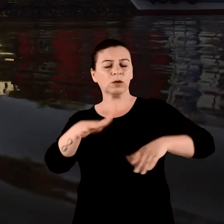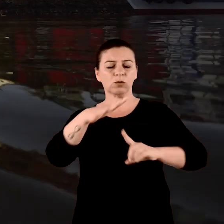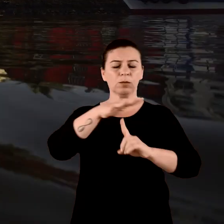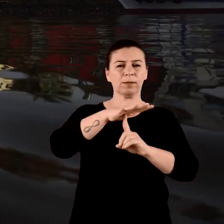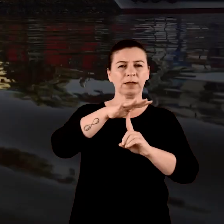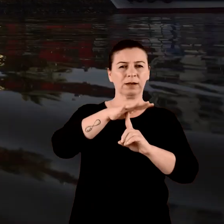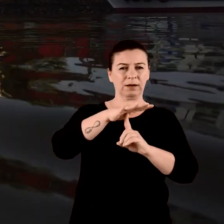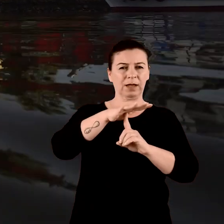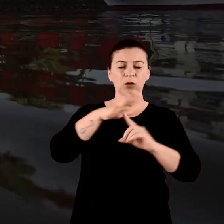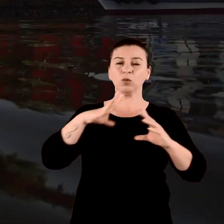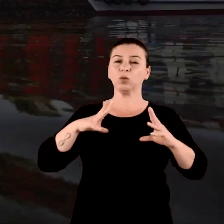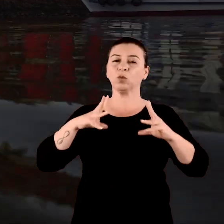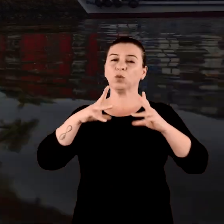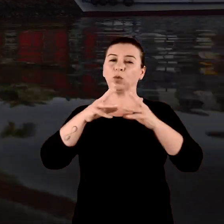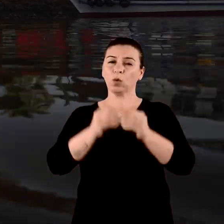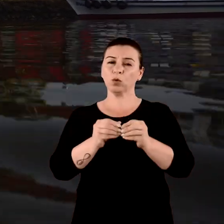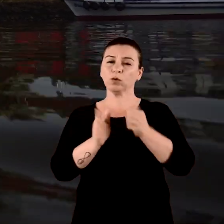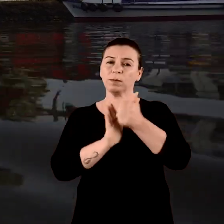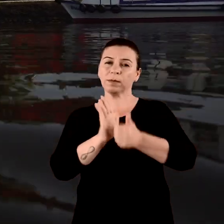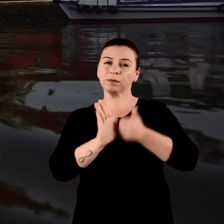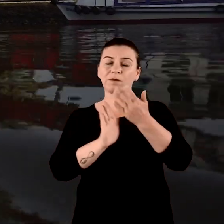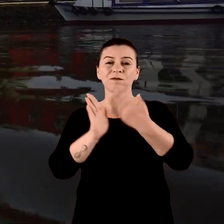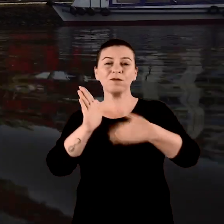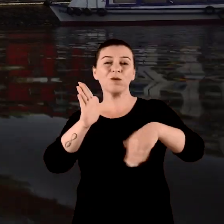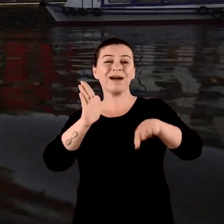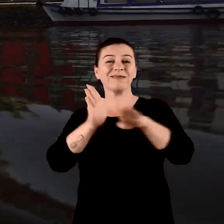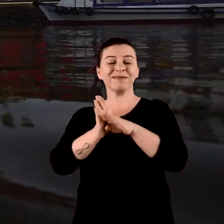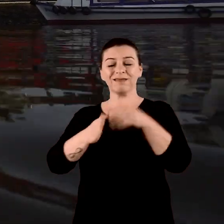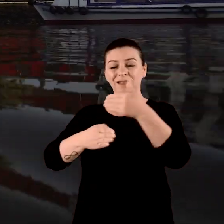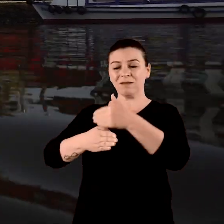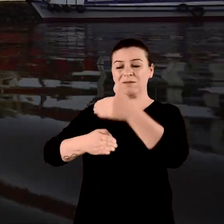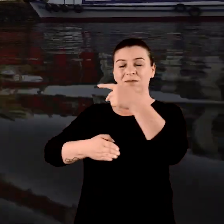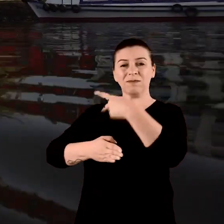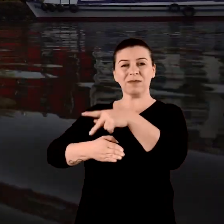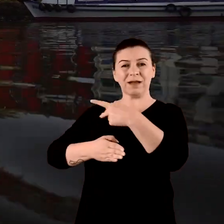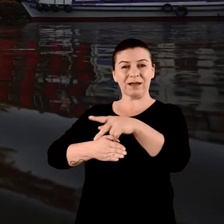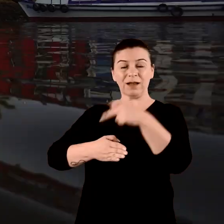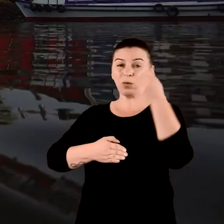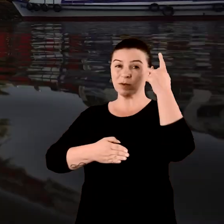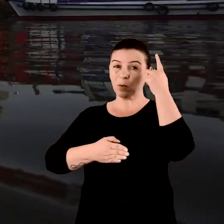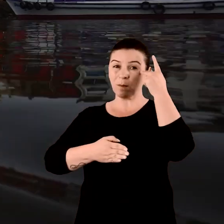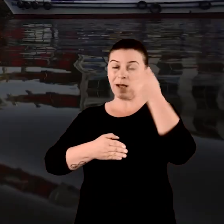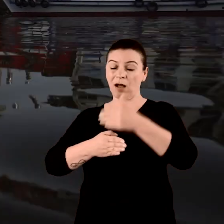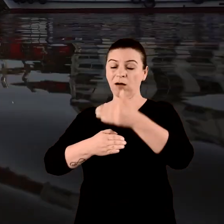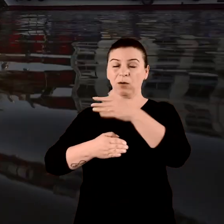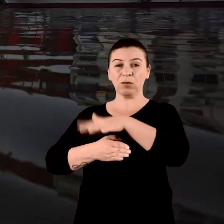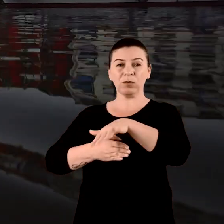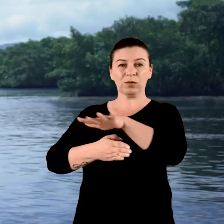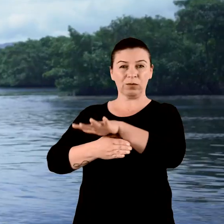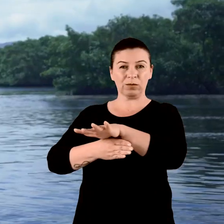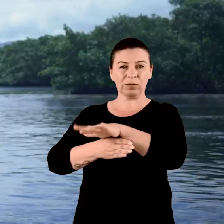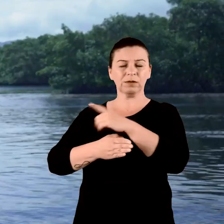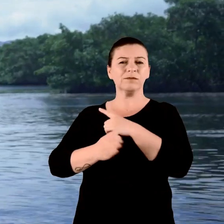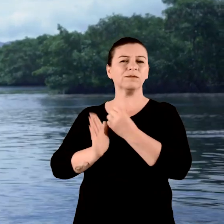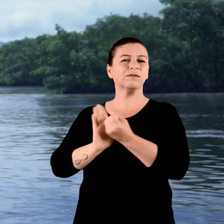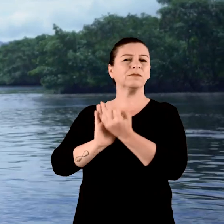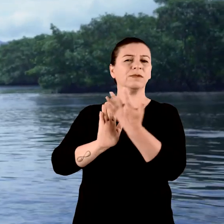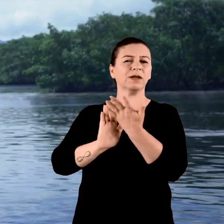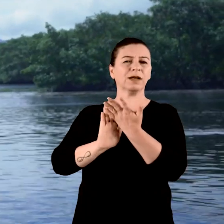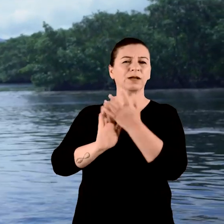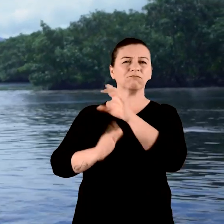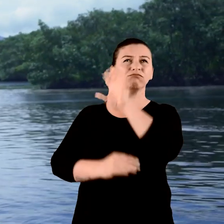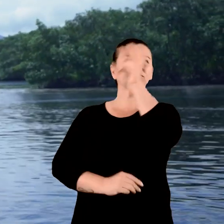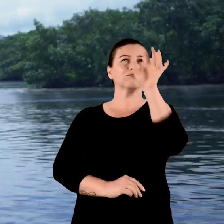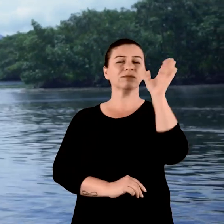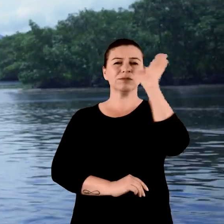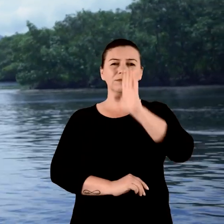do Paraná todinho, saindo da Baía de Paranaguá, aqui vão até a Barra do Ararapira, que é a divisa com São Paulo. Que muitas partes